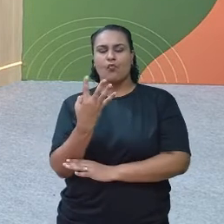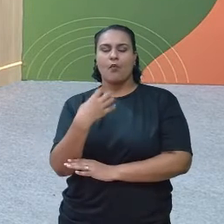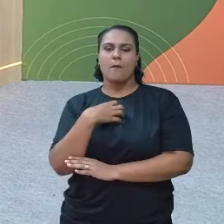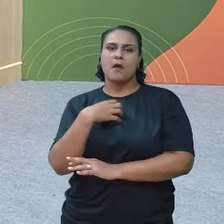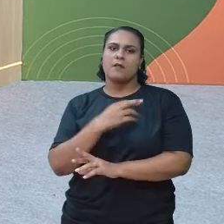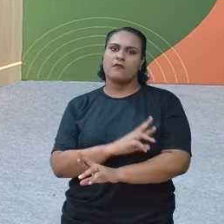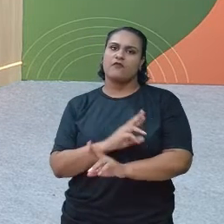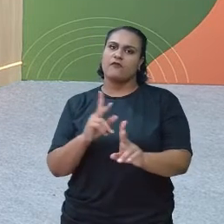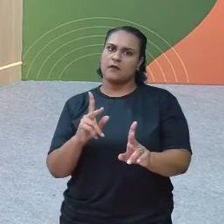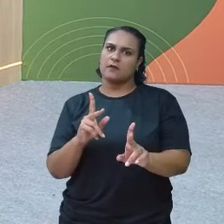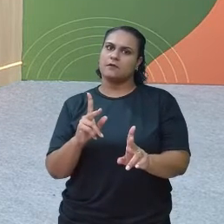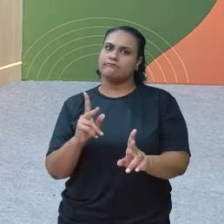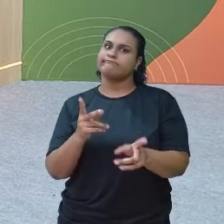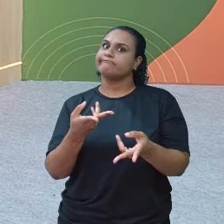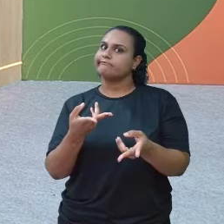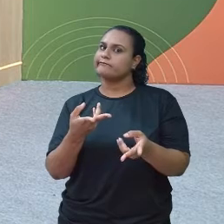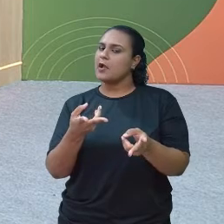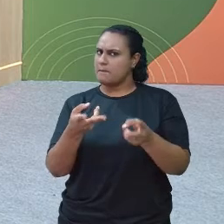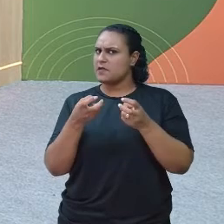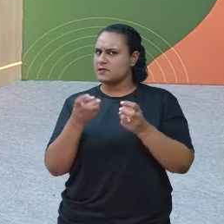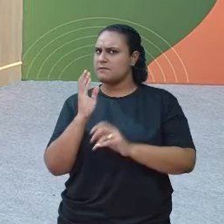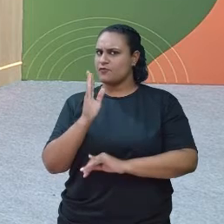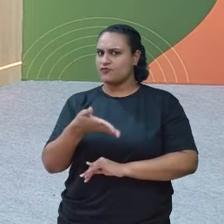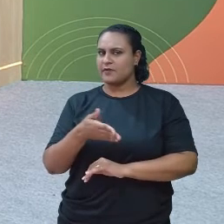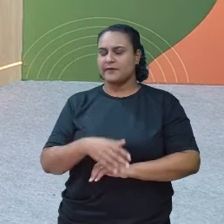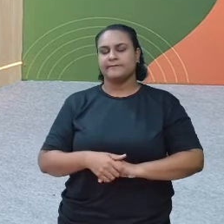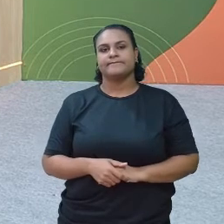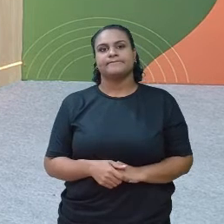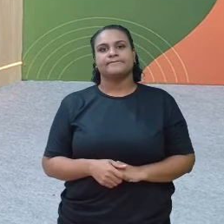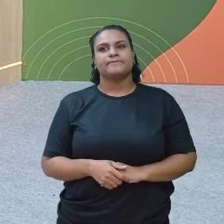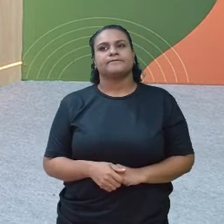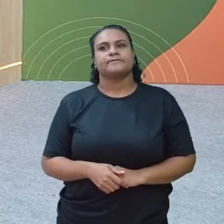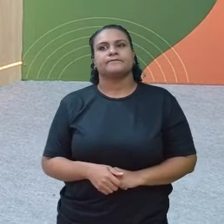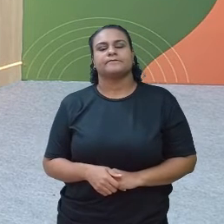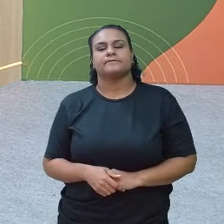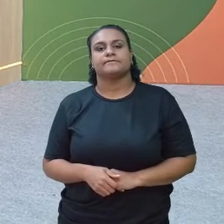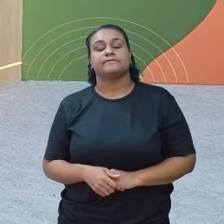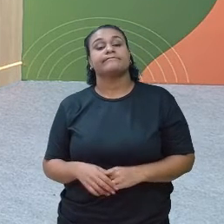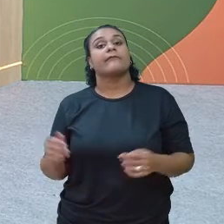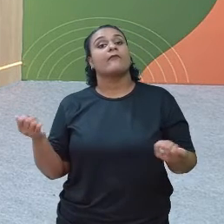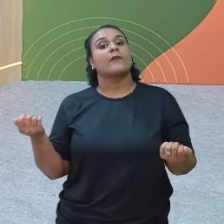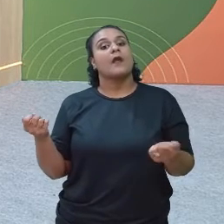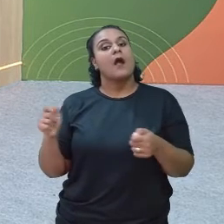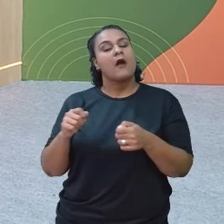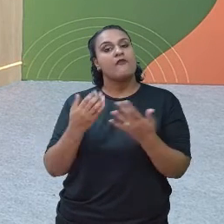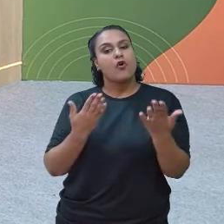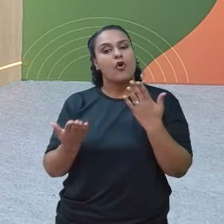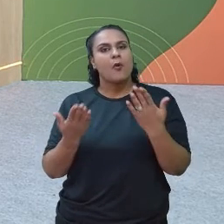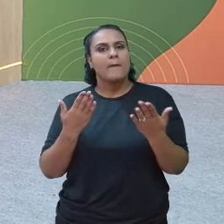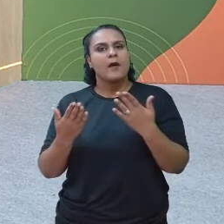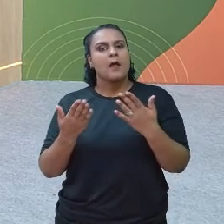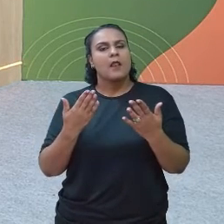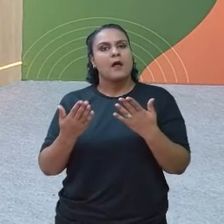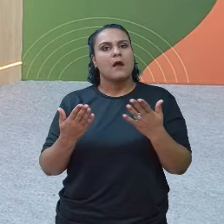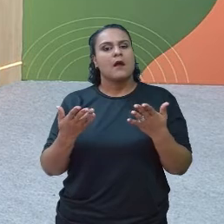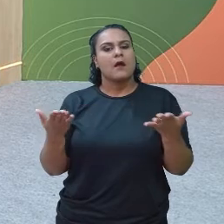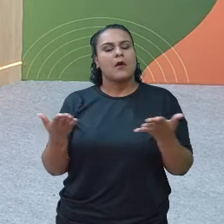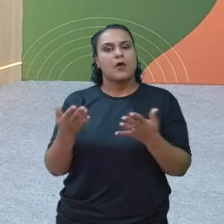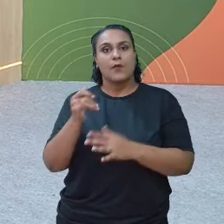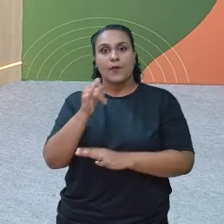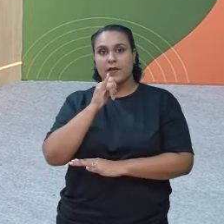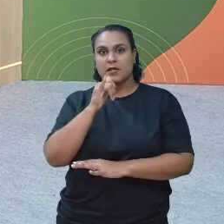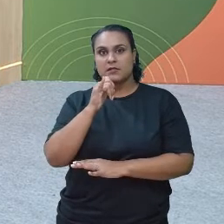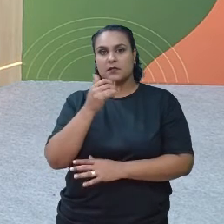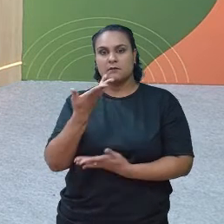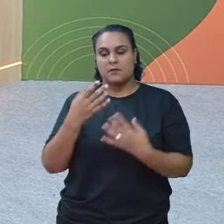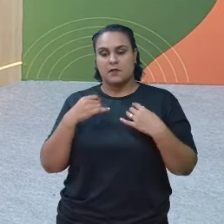diferentes, como a gente já descreveu anteriormente. Vou fazer a mesma coisa, utilizando aquele exemplo da moça